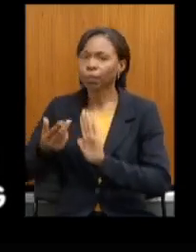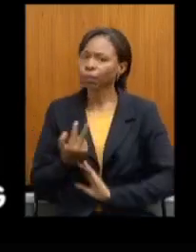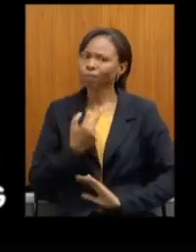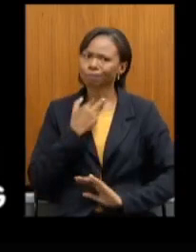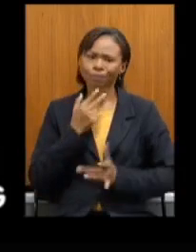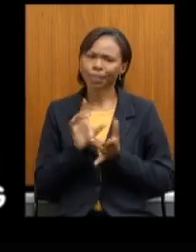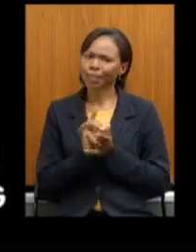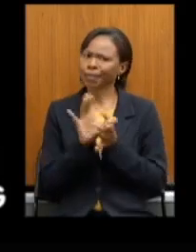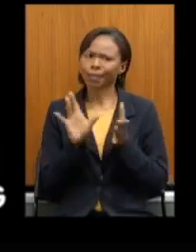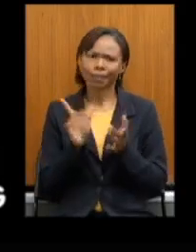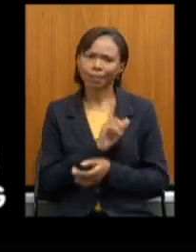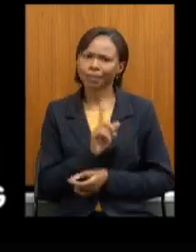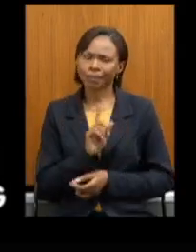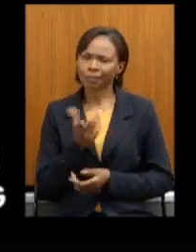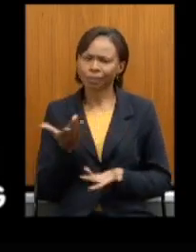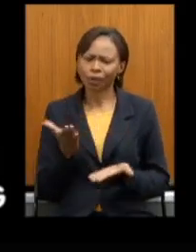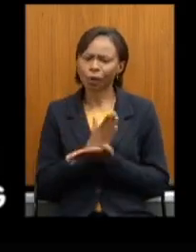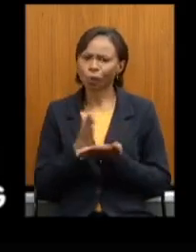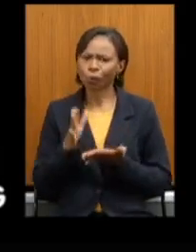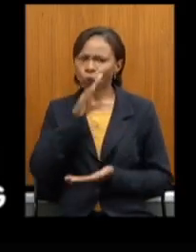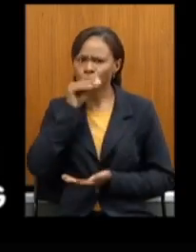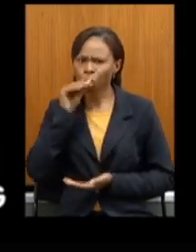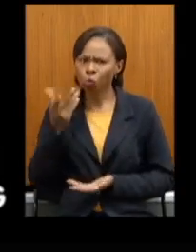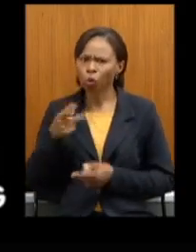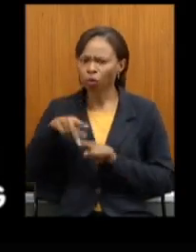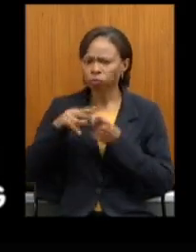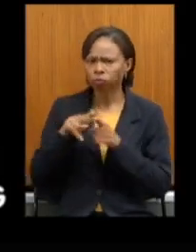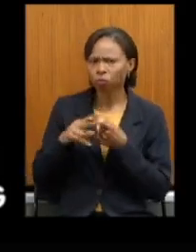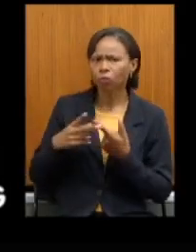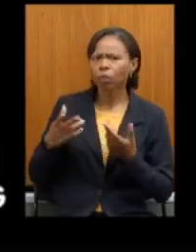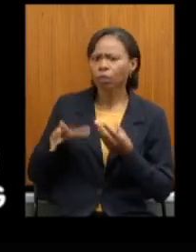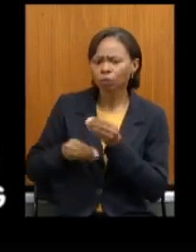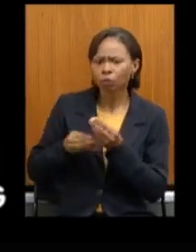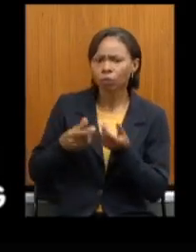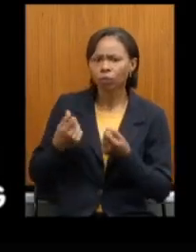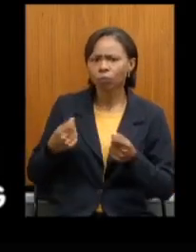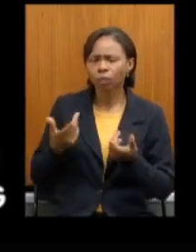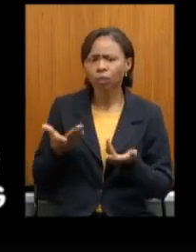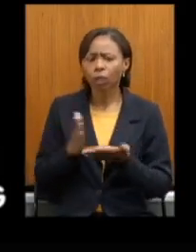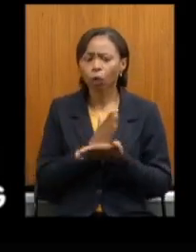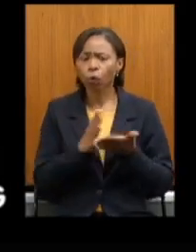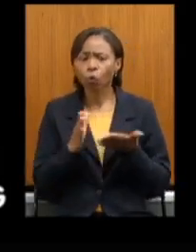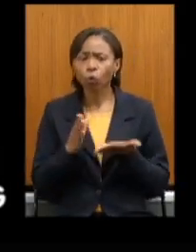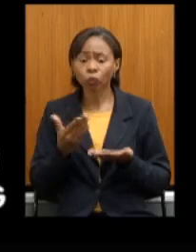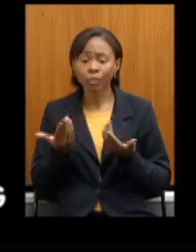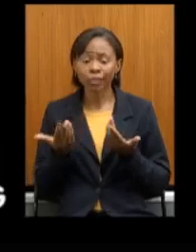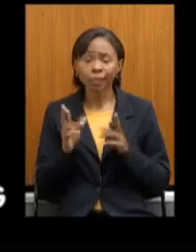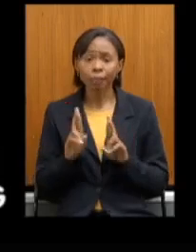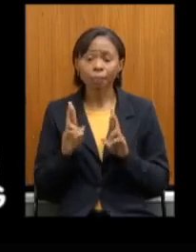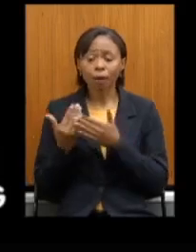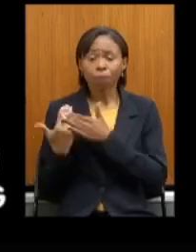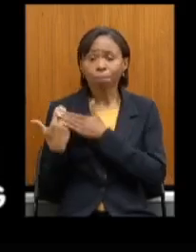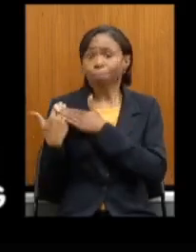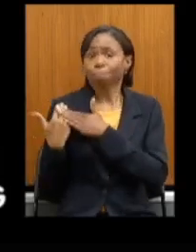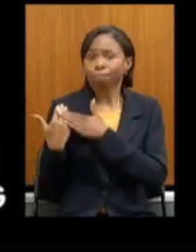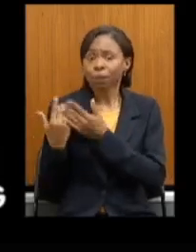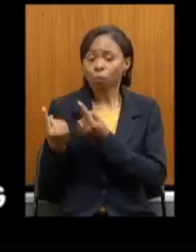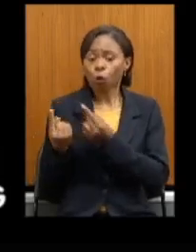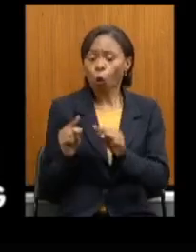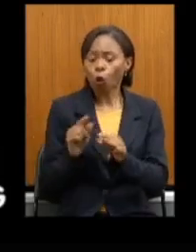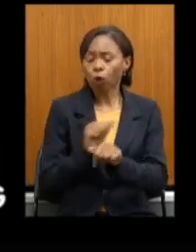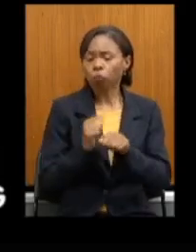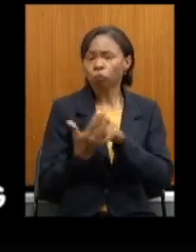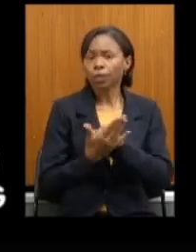tem servidor ano sem reajuste e temos um conjunto de servidores na linha de frente do enfrentamento da pandemia, que deve ser o